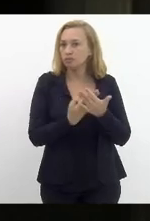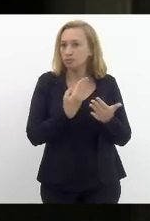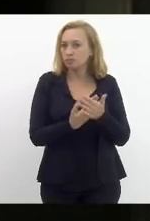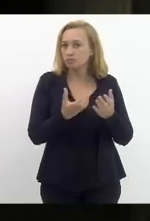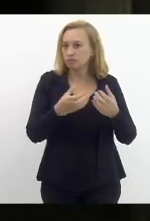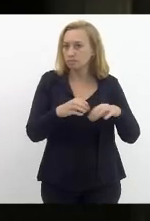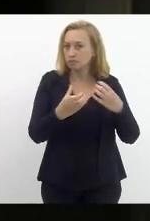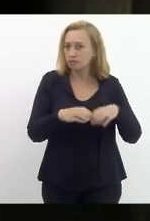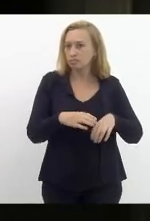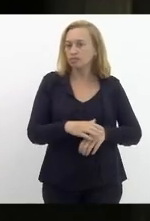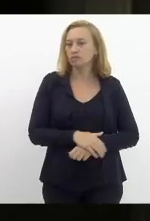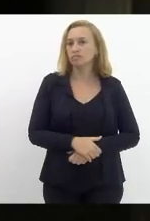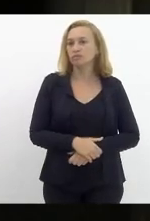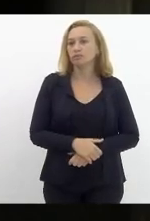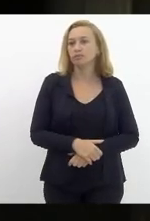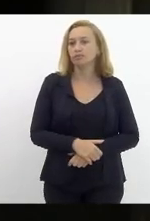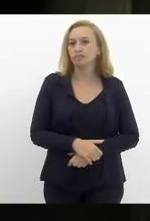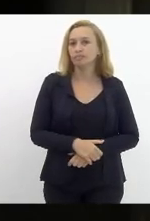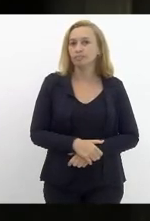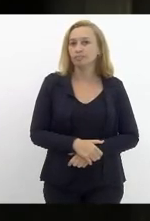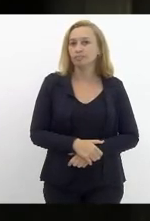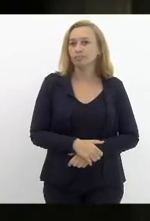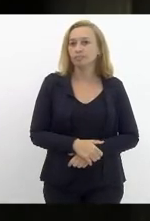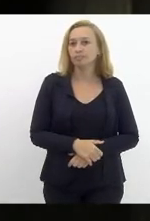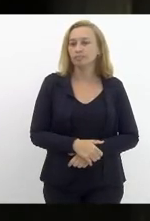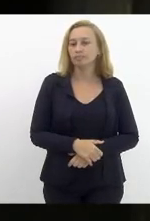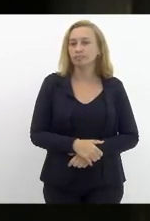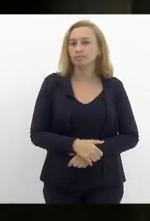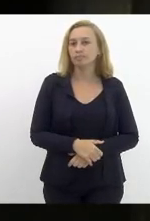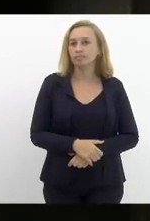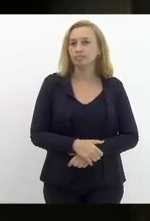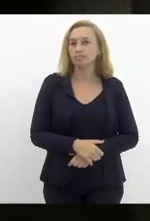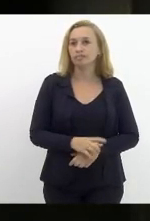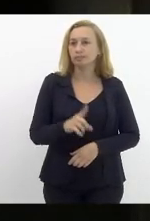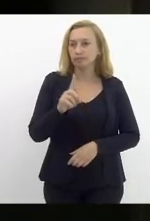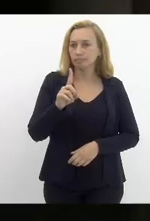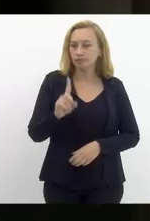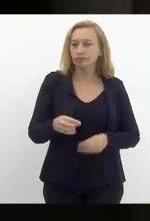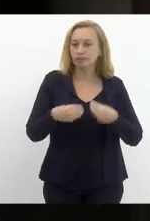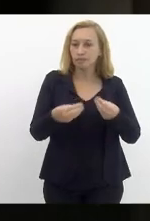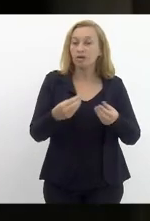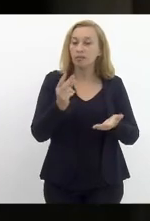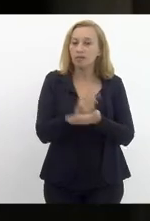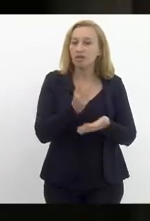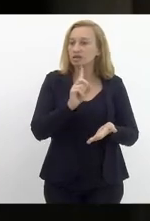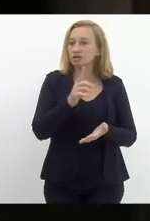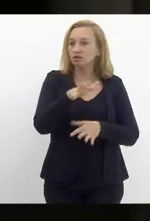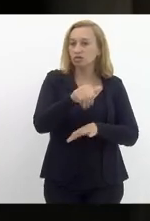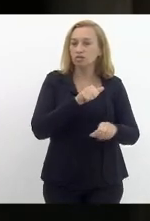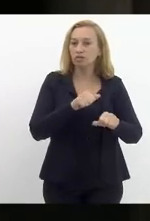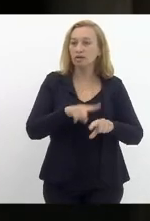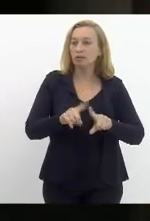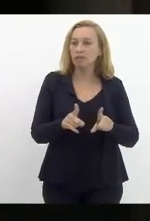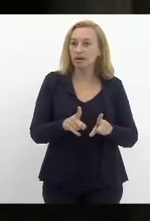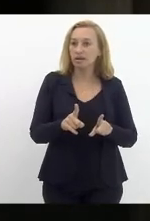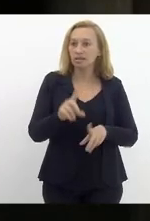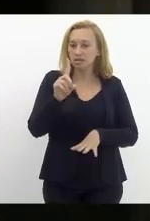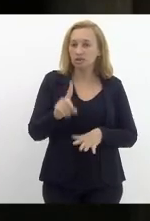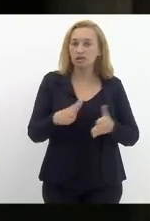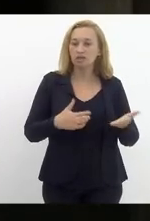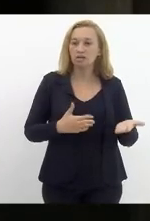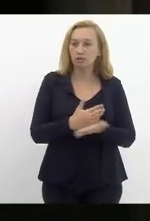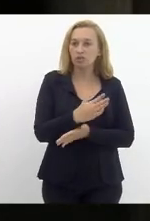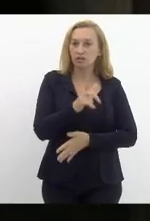concursos. E dar essa condição de garantir, mesmo que ele não seja chamado, mas garantir a condição de